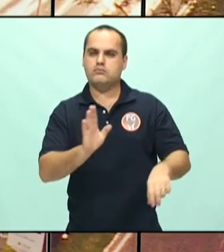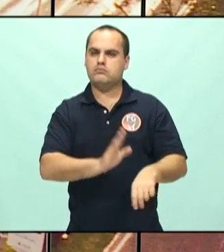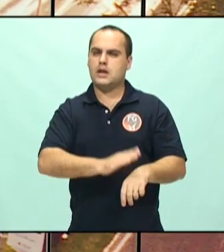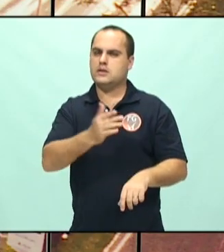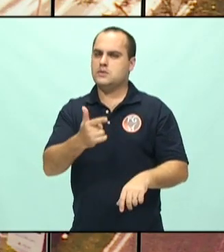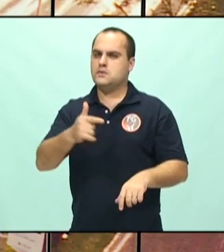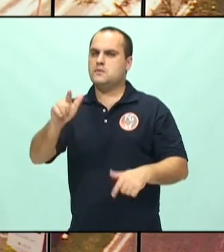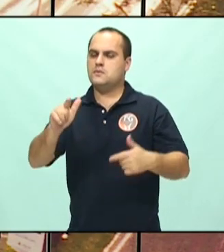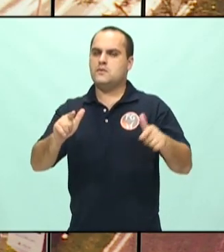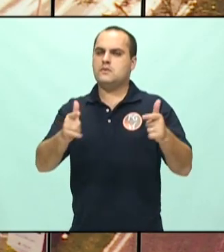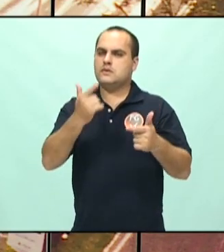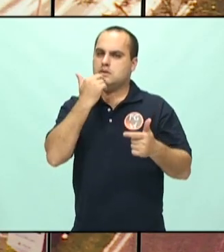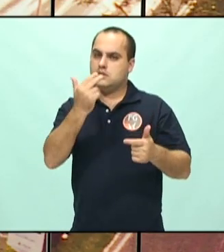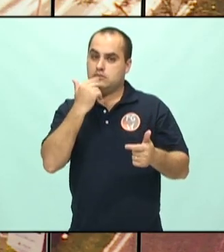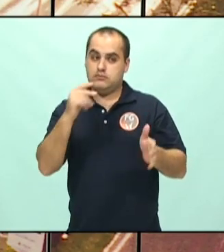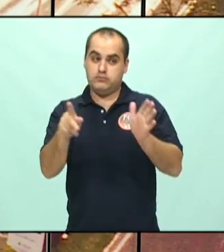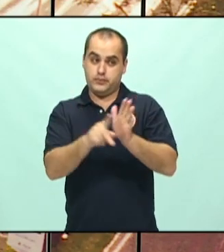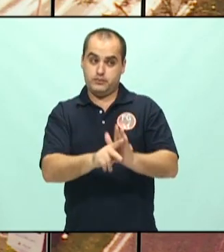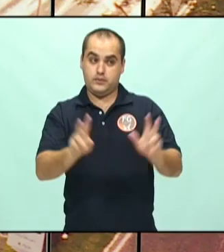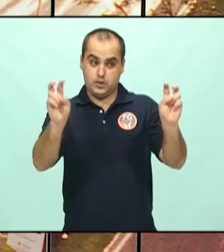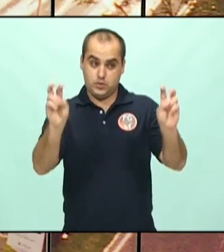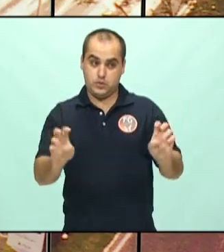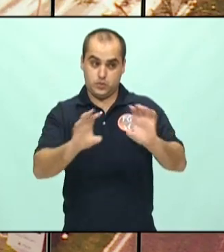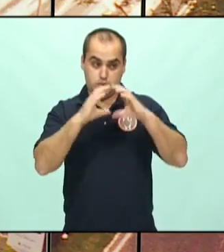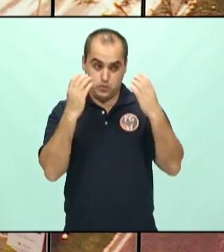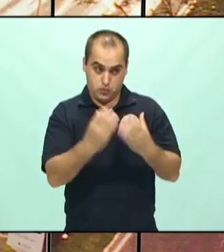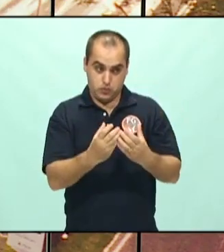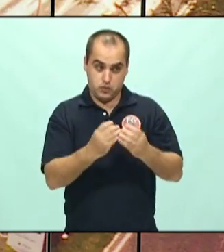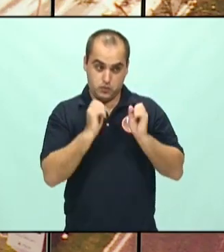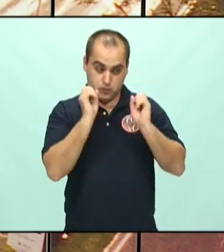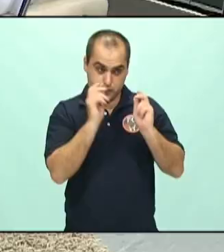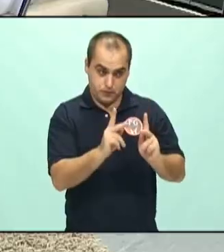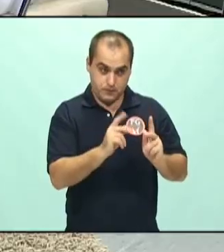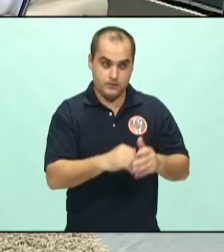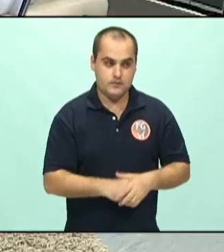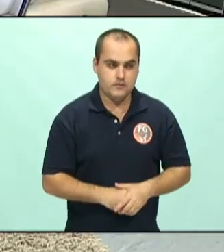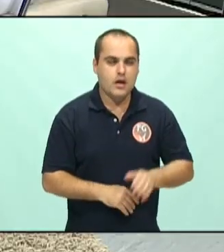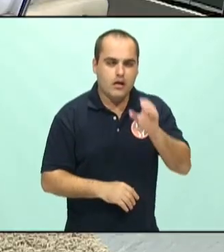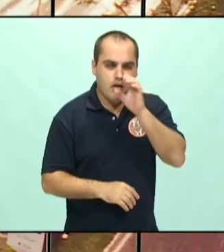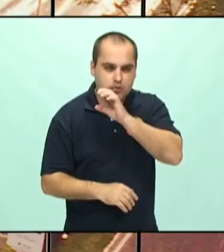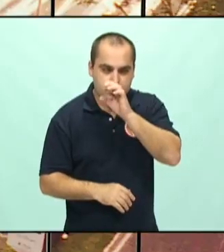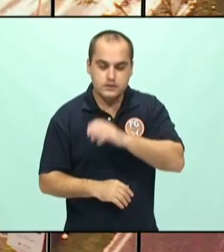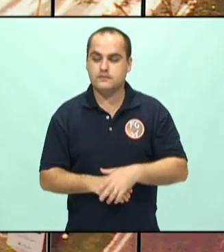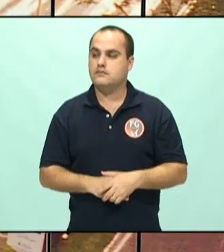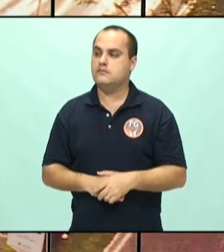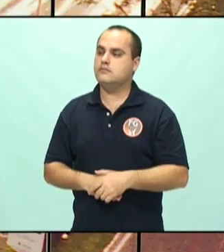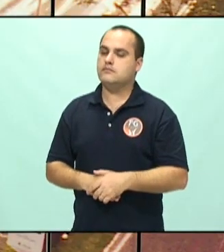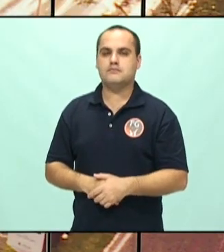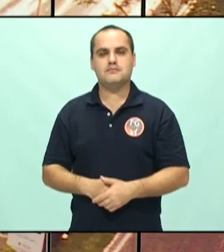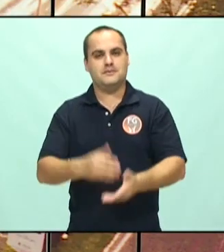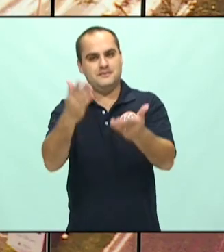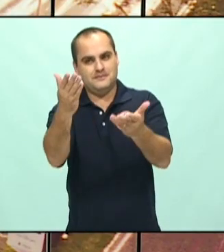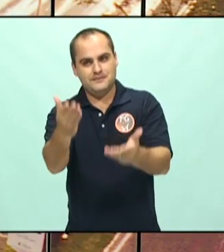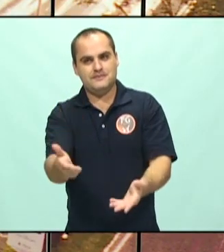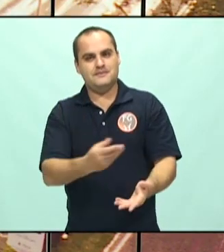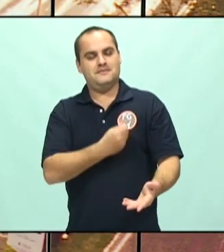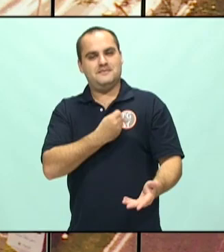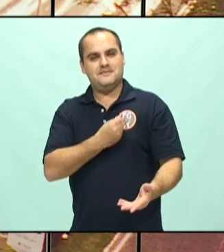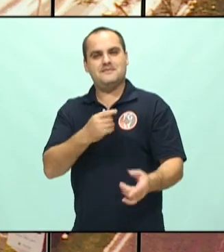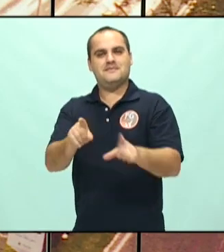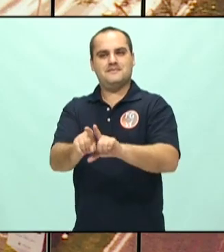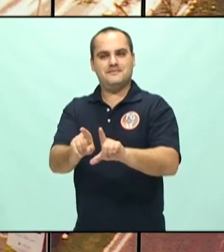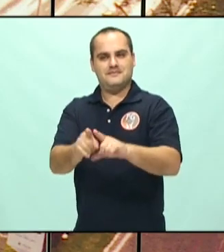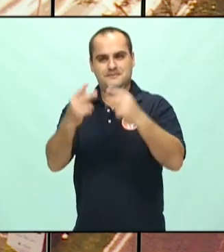que dizem respeito à nossa coletividade mas ganhou um instantinho sua ao senhor ea senhora também está conosco no